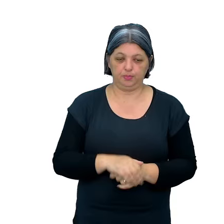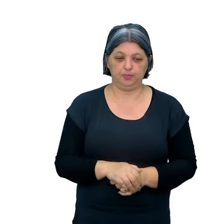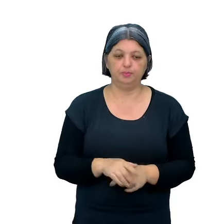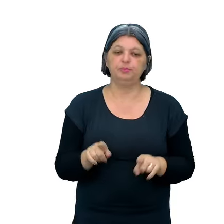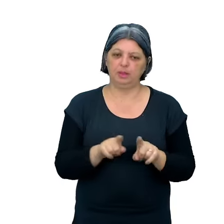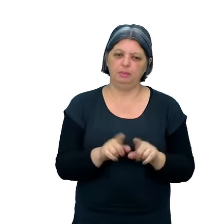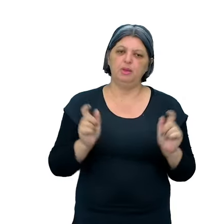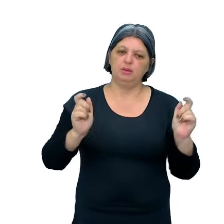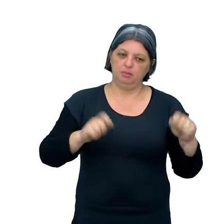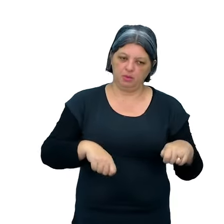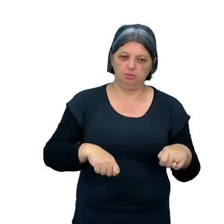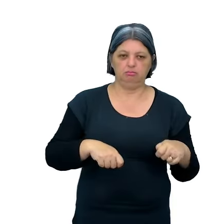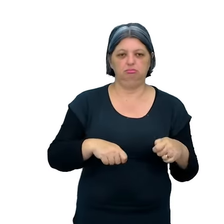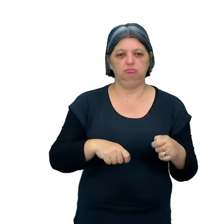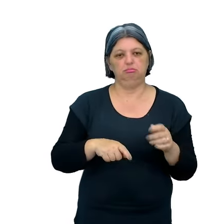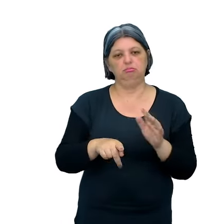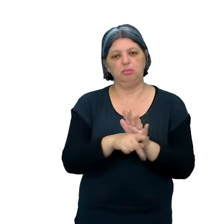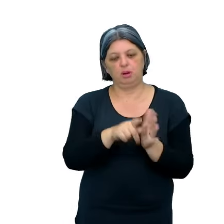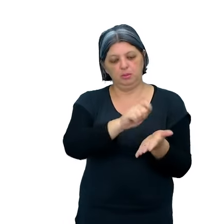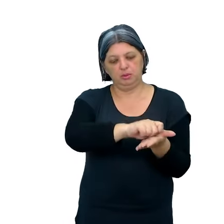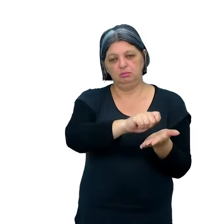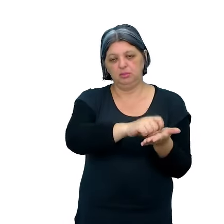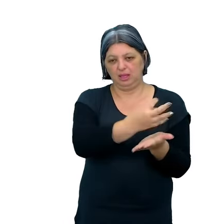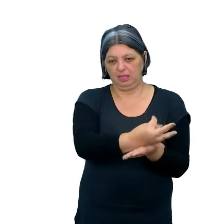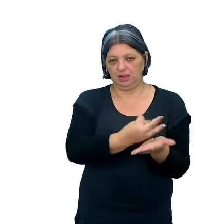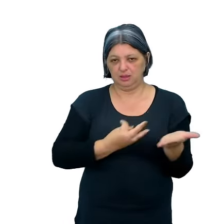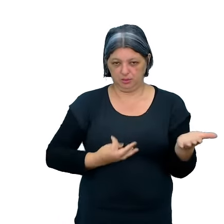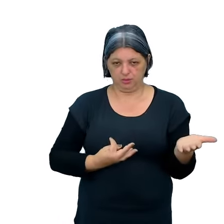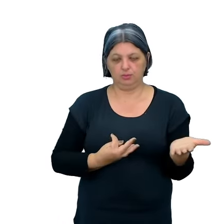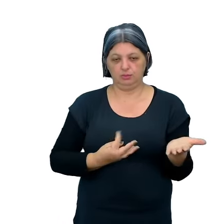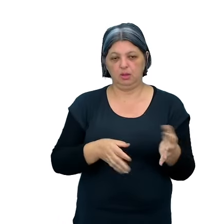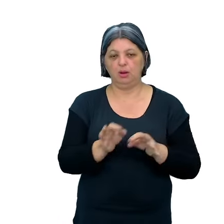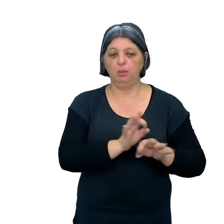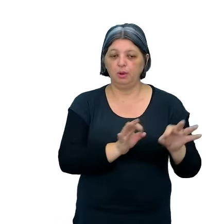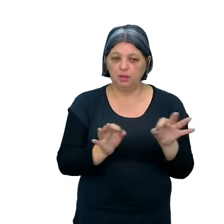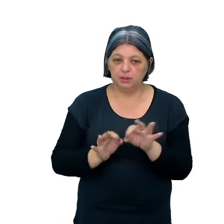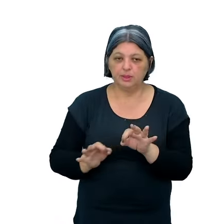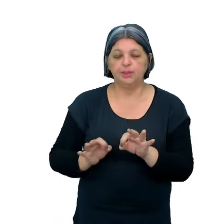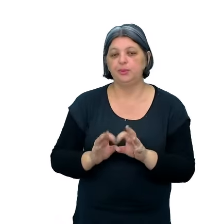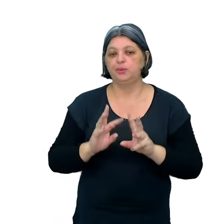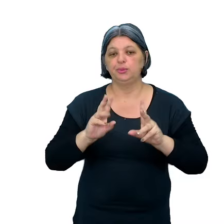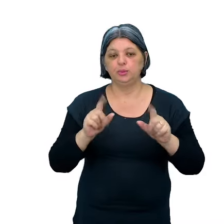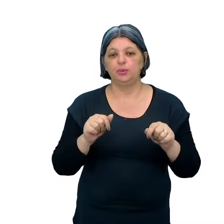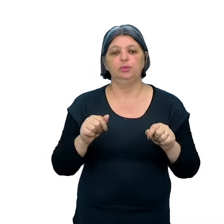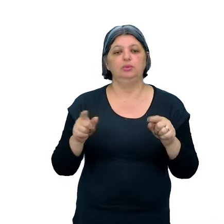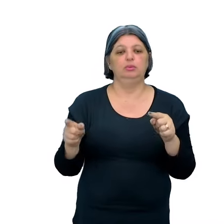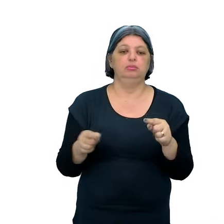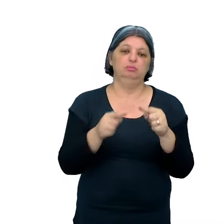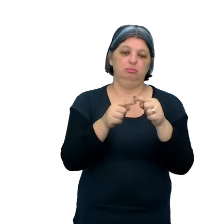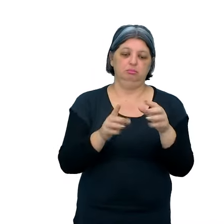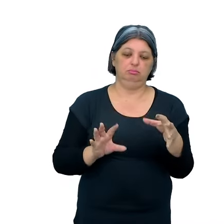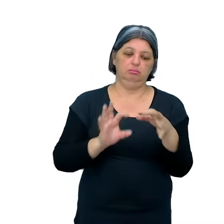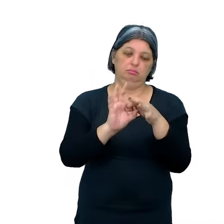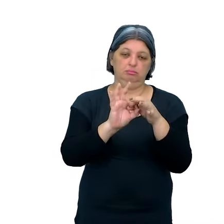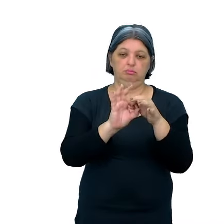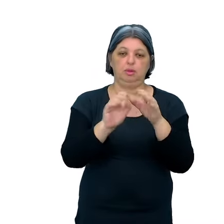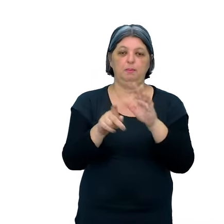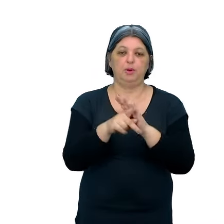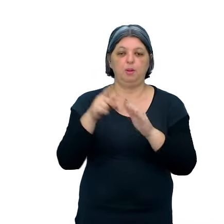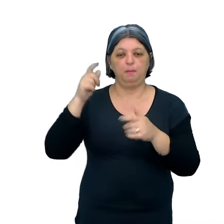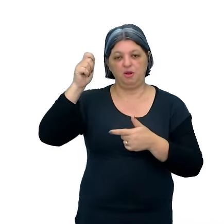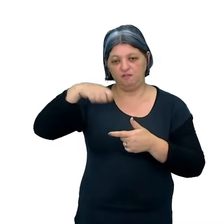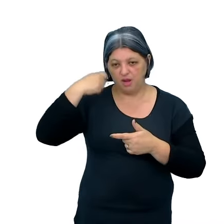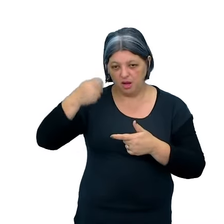podem estar dentro do escrito, porque para a elaboração dos textos, daquilo que vai ser vinculado pelo vídeo, né,